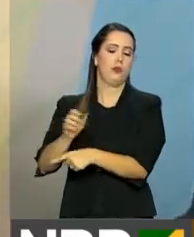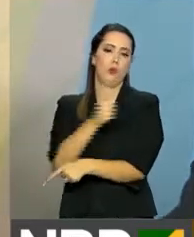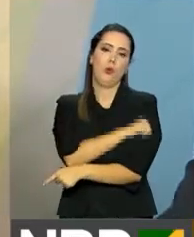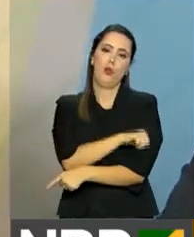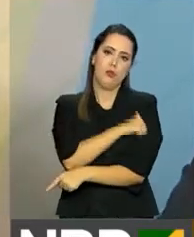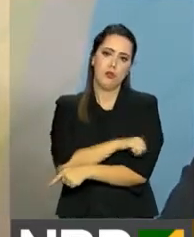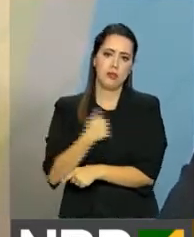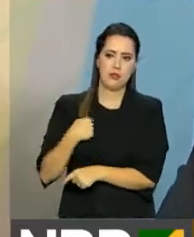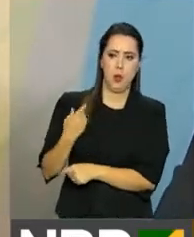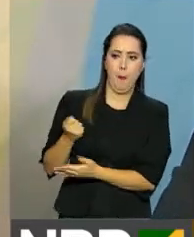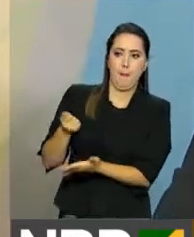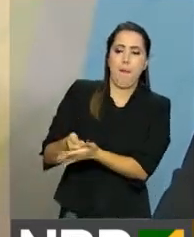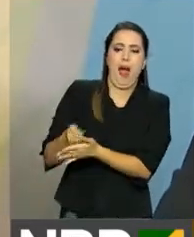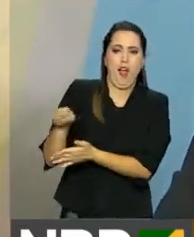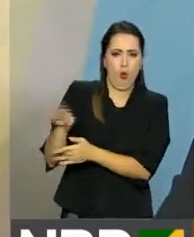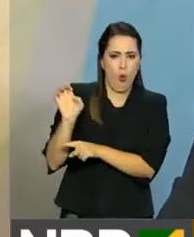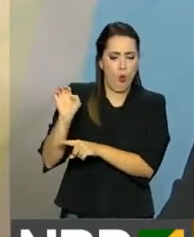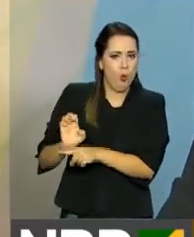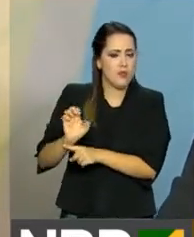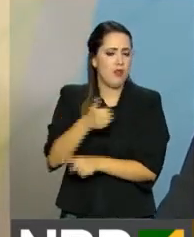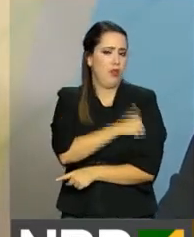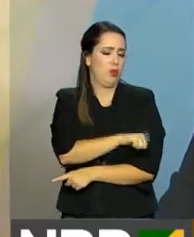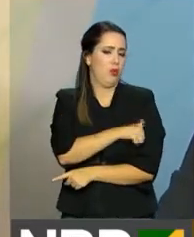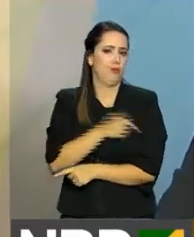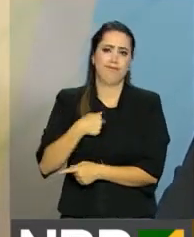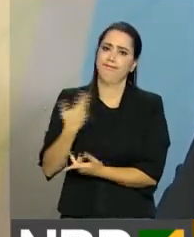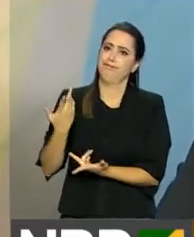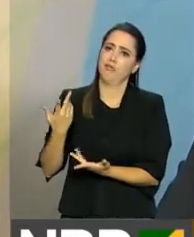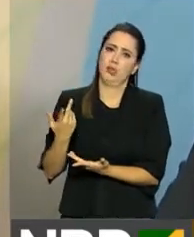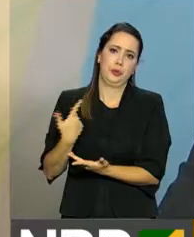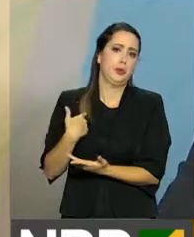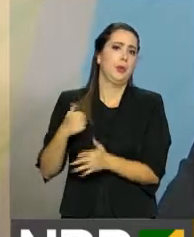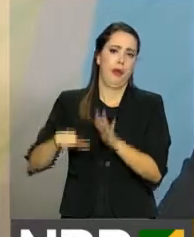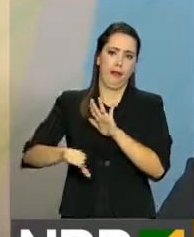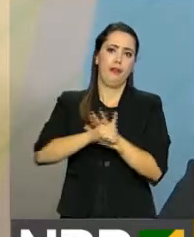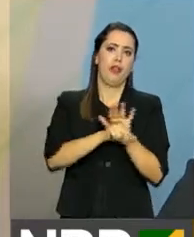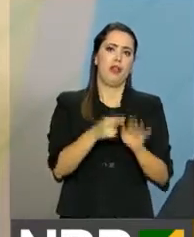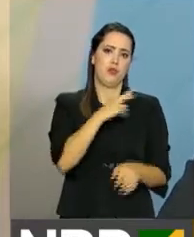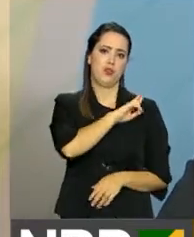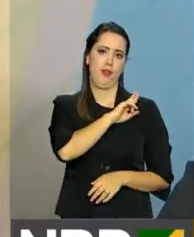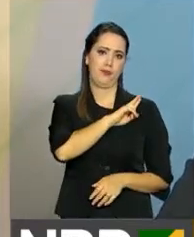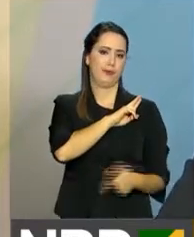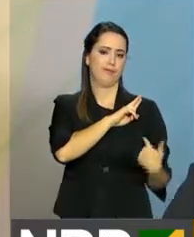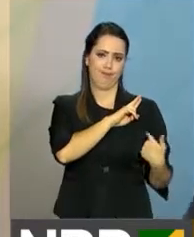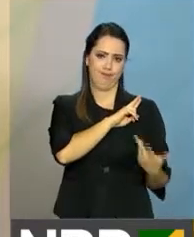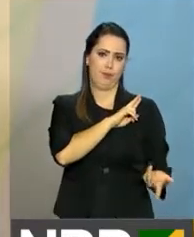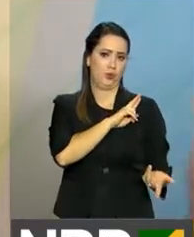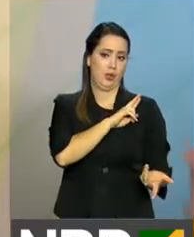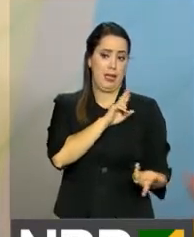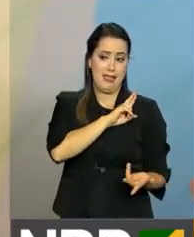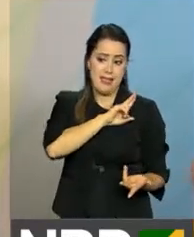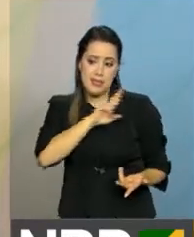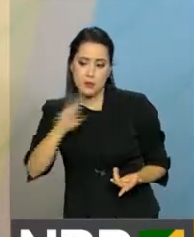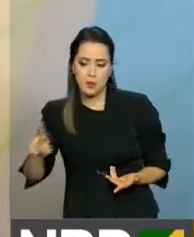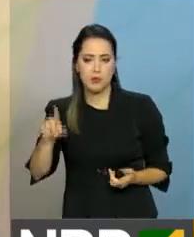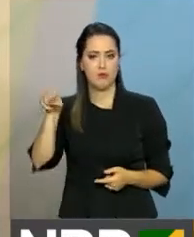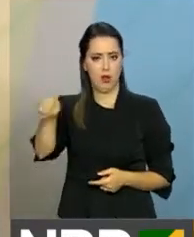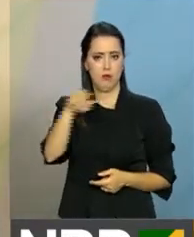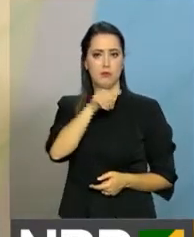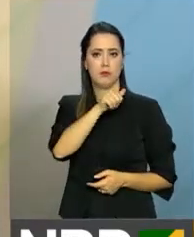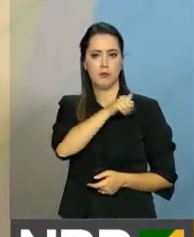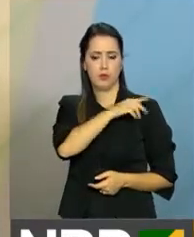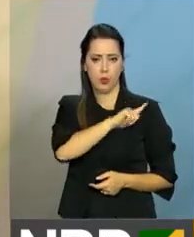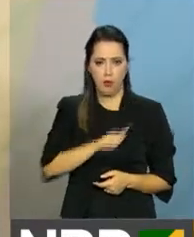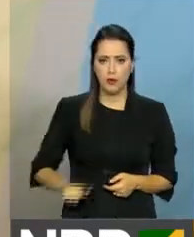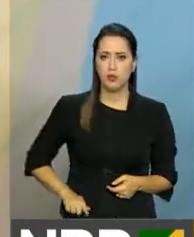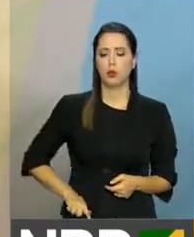invadi a esta bactéria estaria cometendo crime de responsabilidade então ele ontem esclareceu